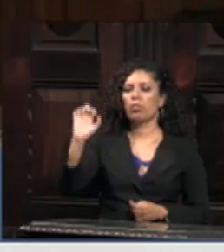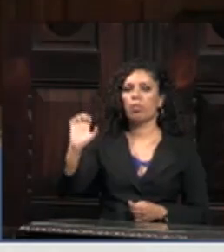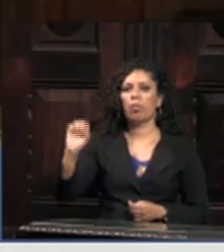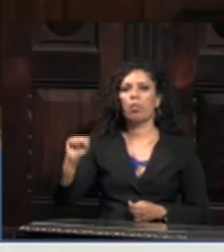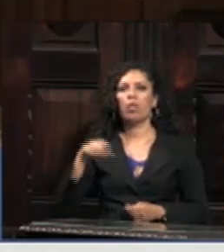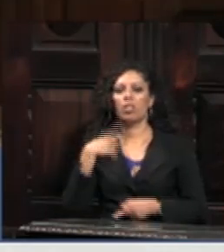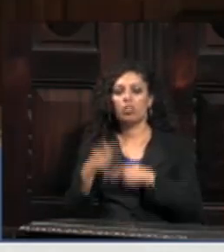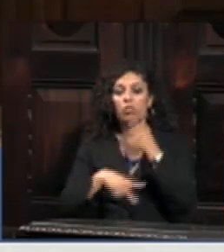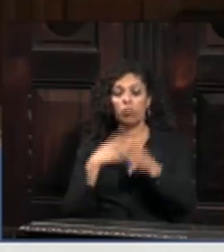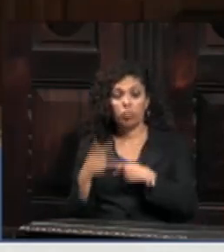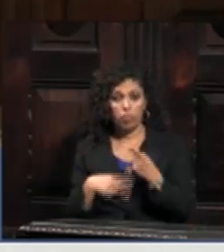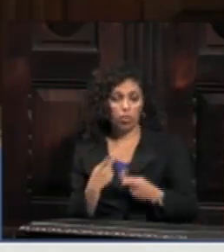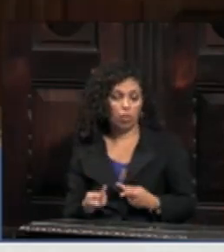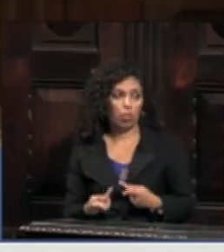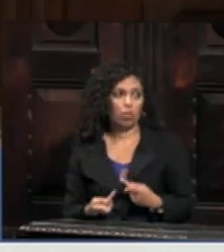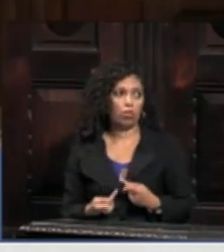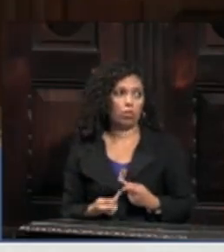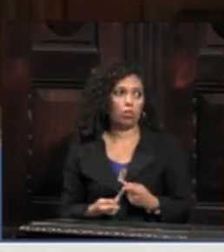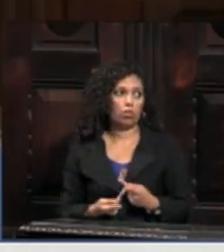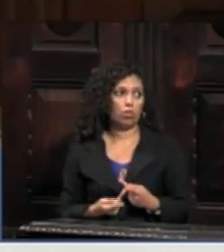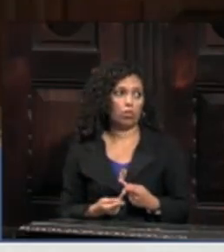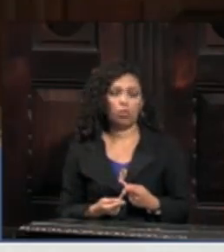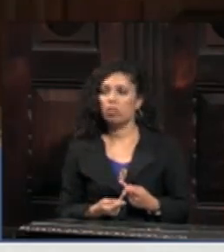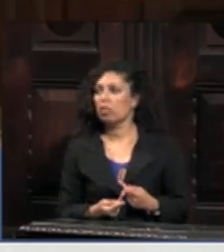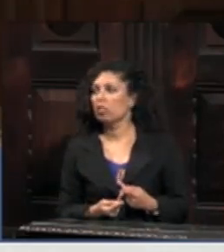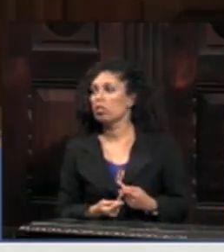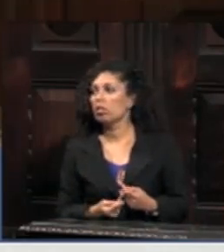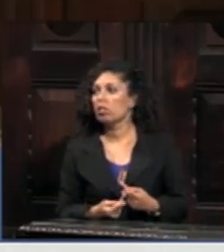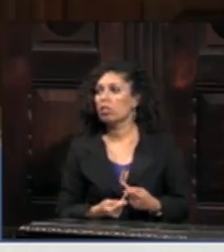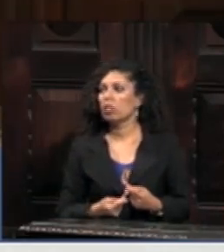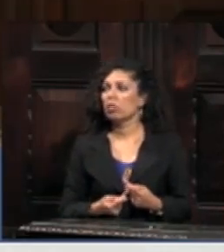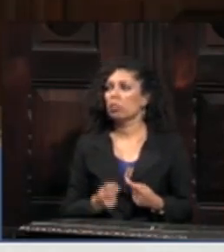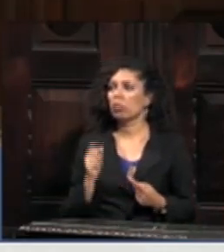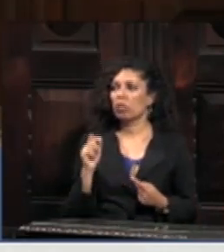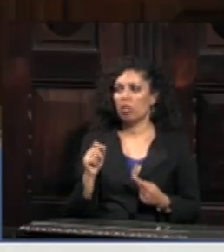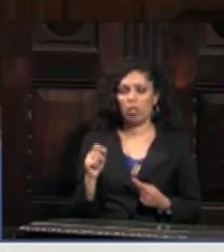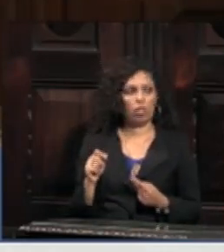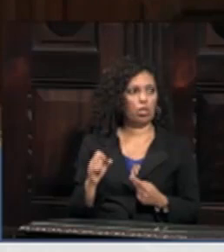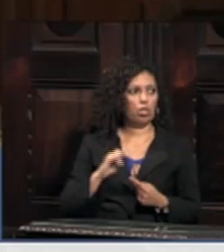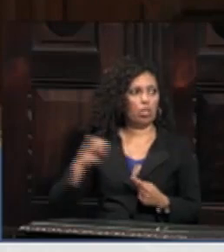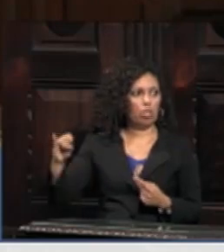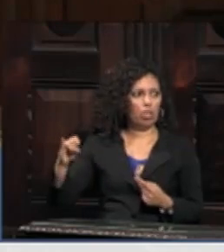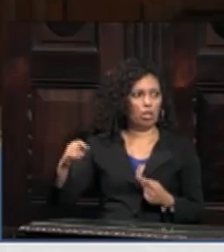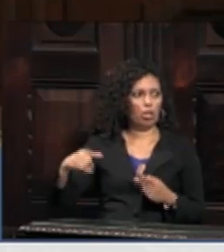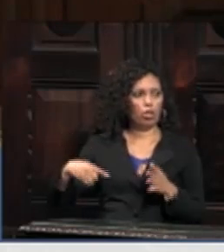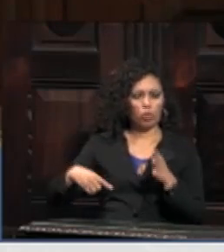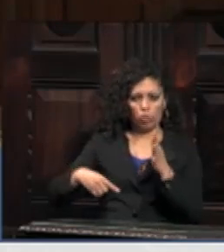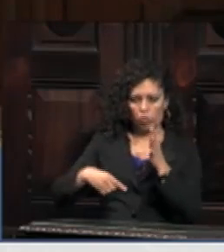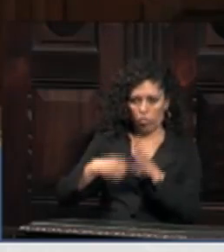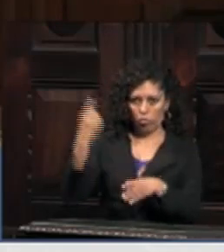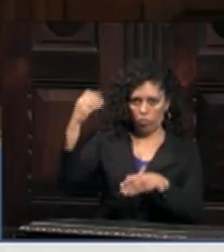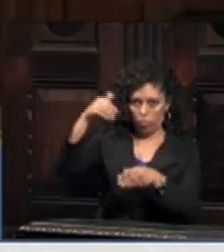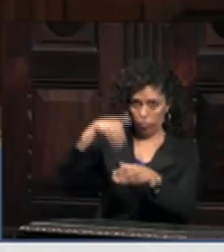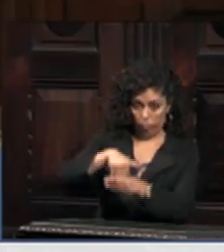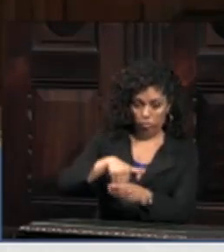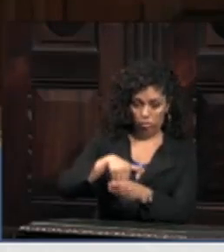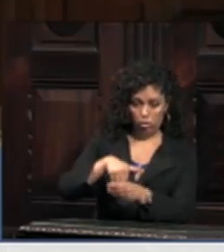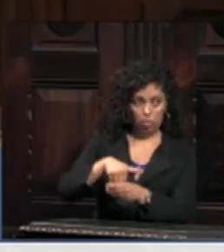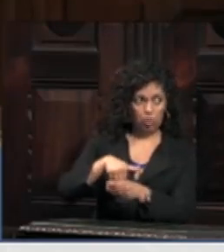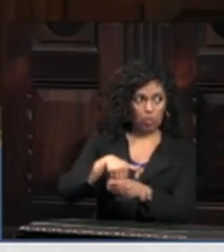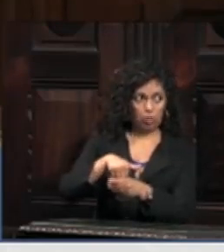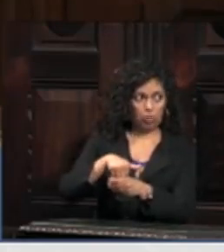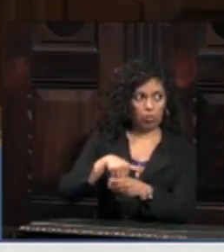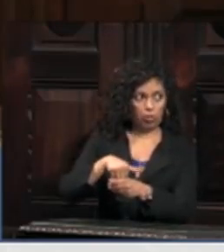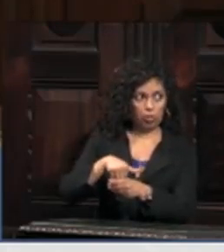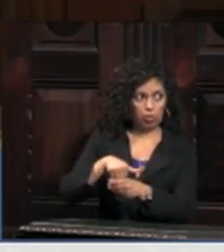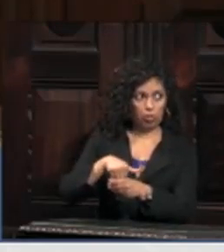dá a tranquilidade de dizer que, se no primeiro turno defendi uma candidatura a governador, que foi